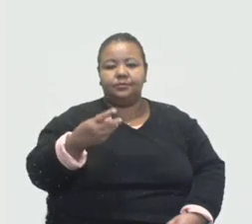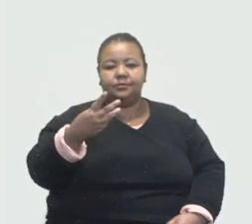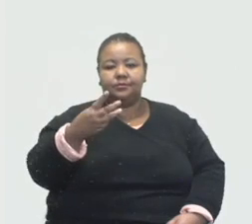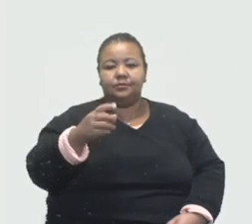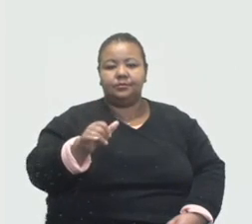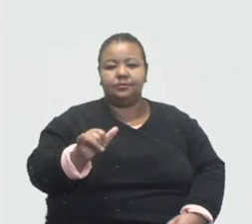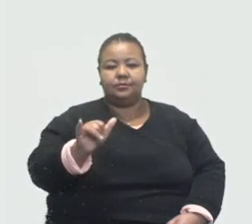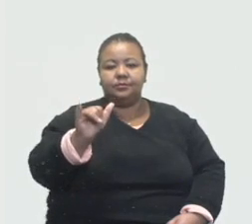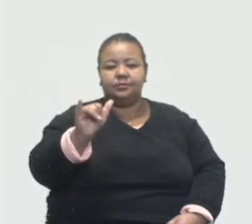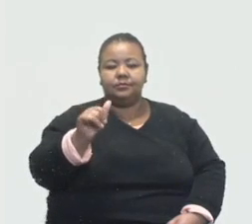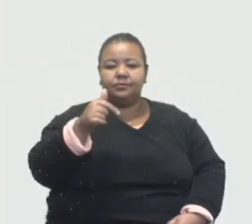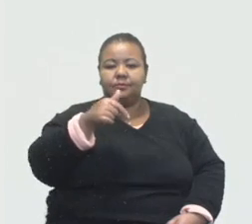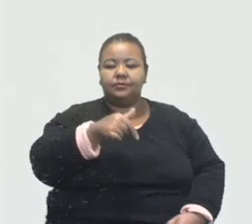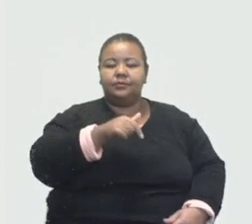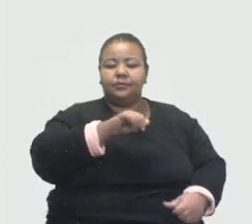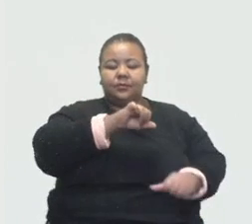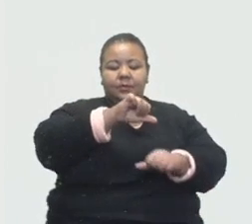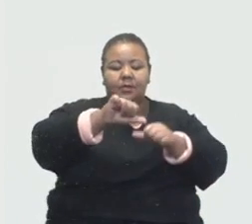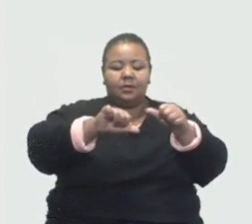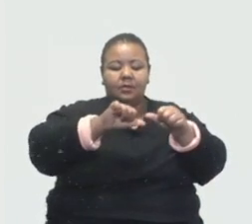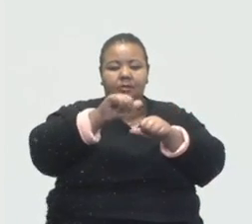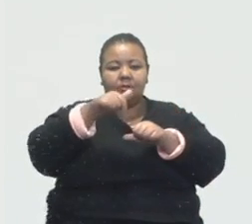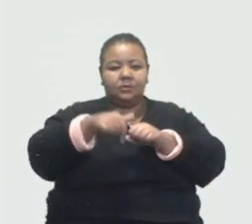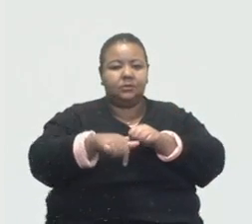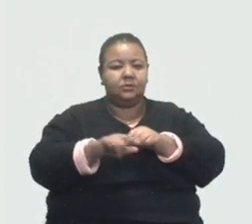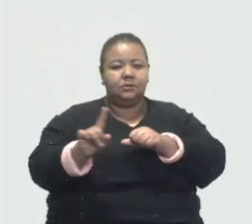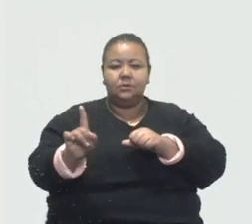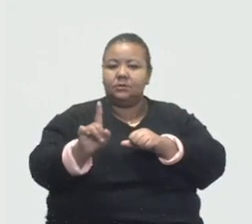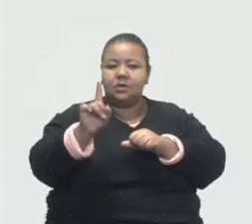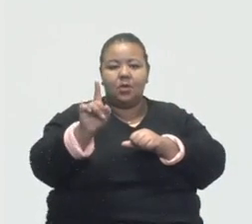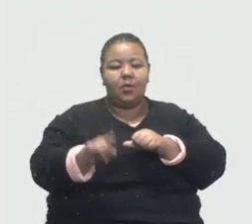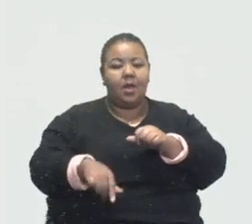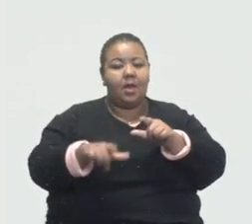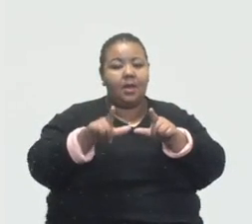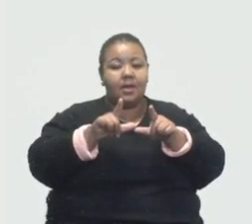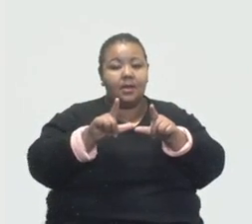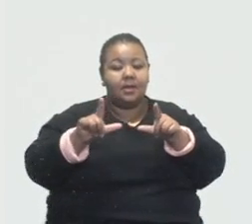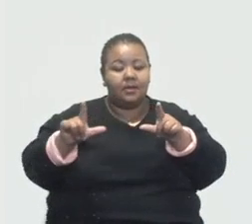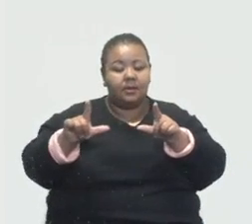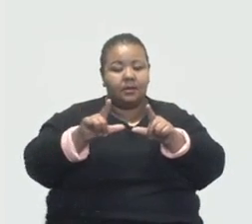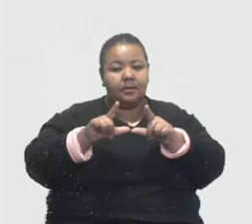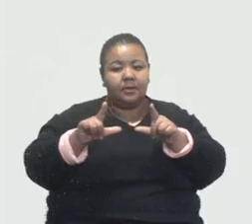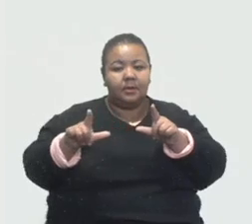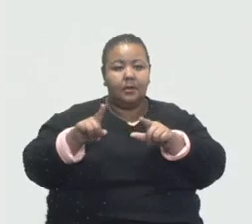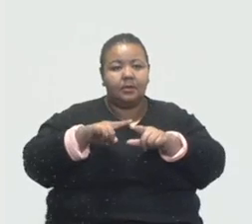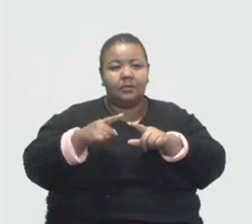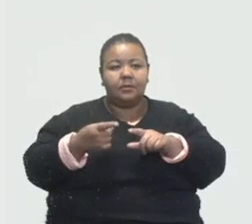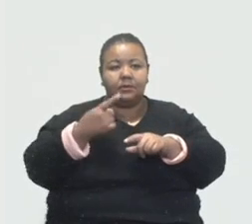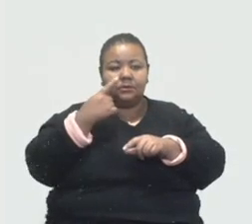3y. Essa transformação aqui, ela não é linear, mas veja